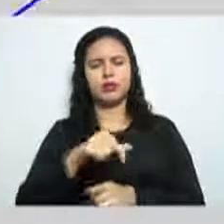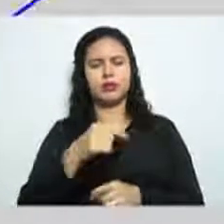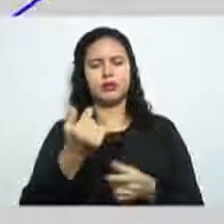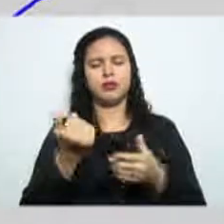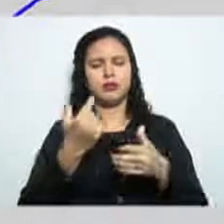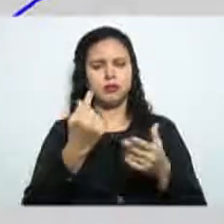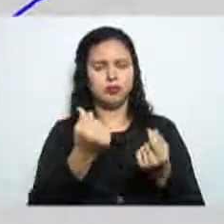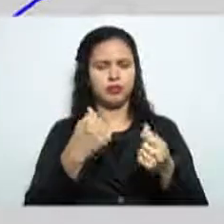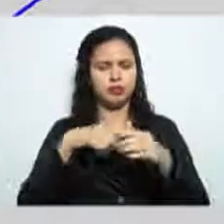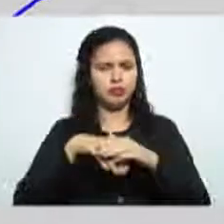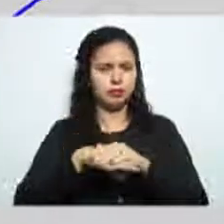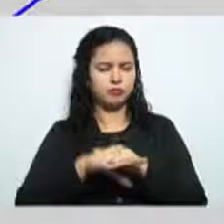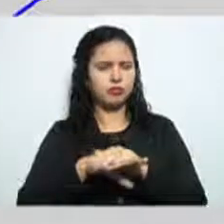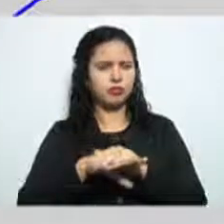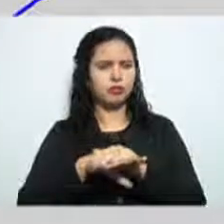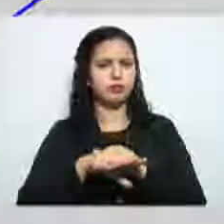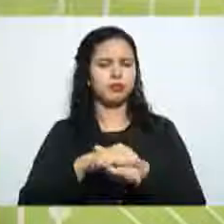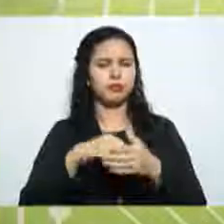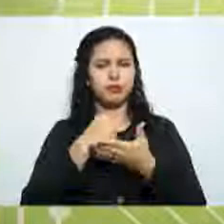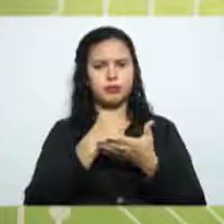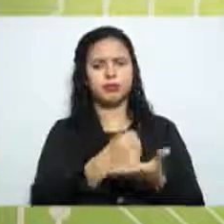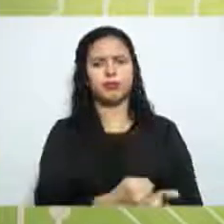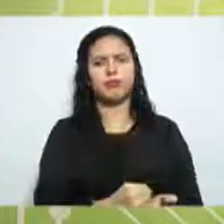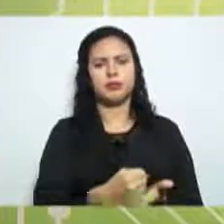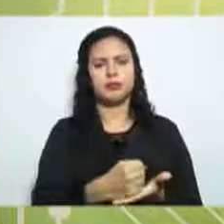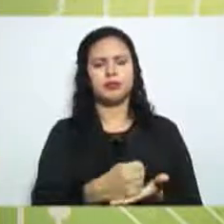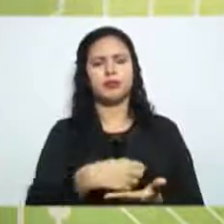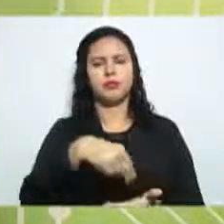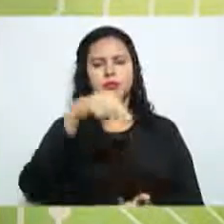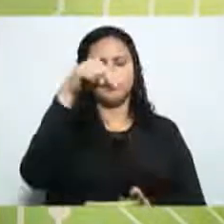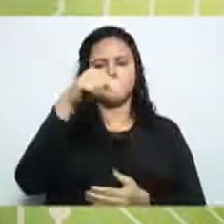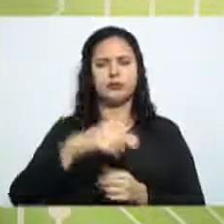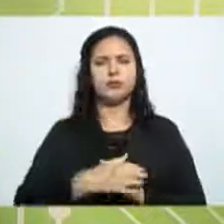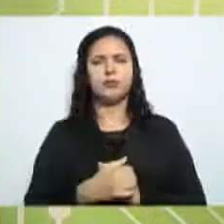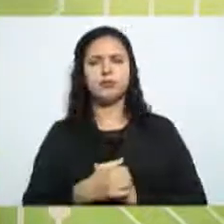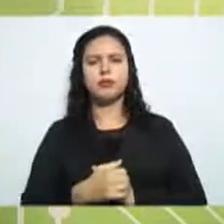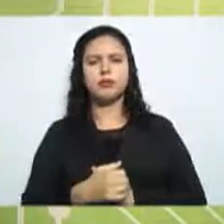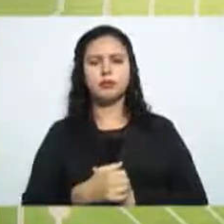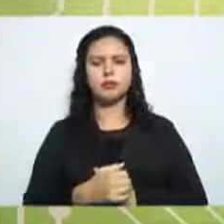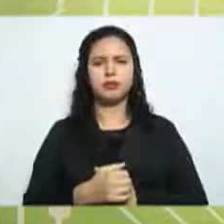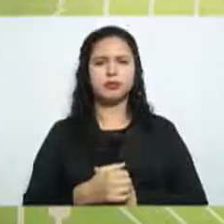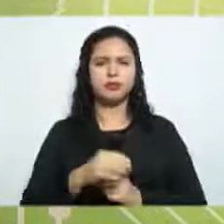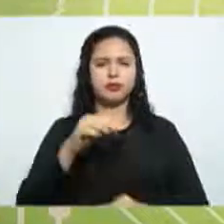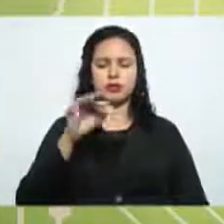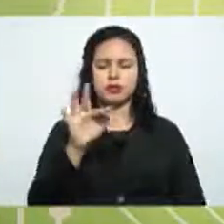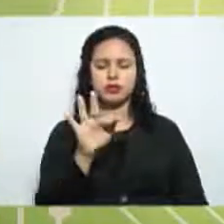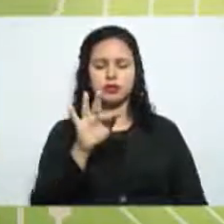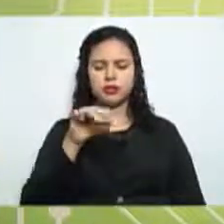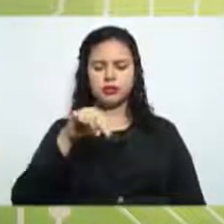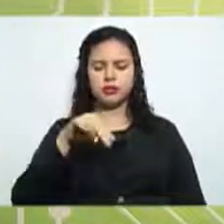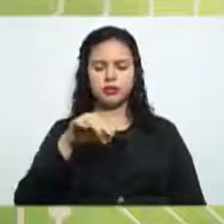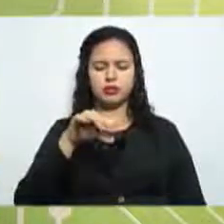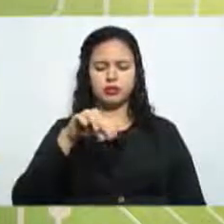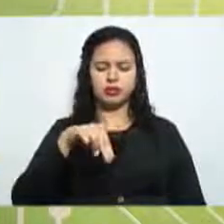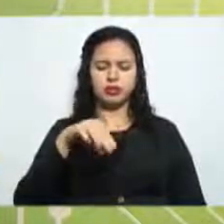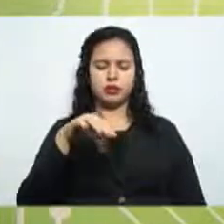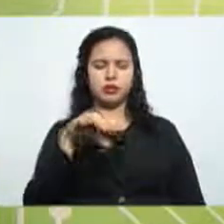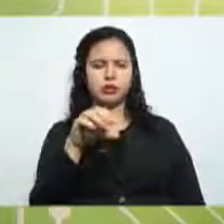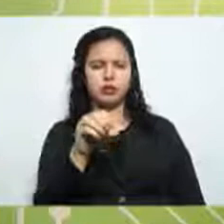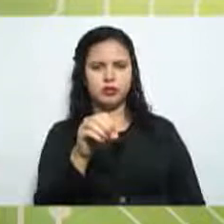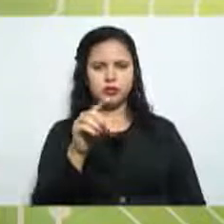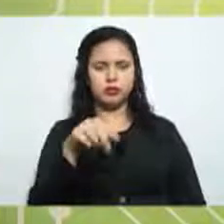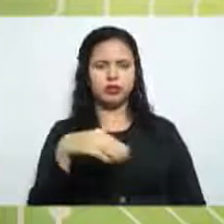Norte, o FNO. O FNO ele entra como fundo de recursos, principalmente para as instituições financeiras. O